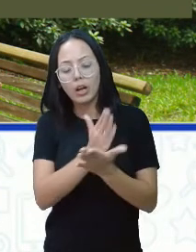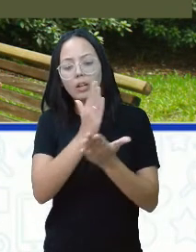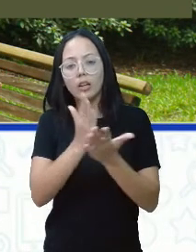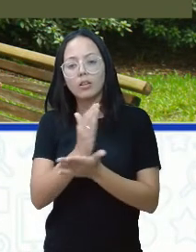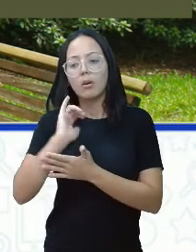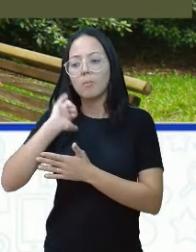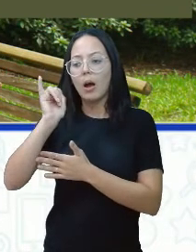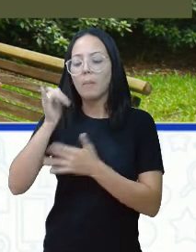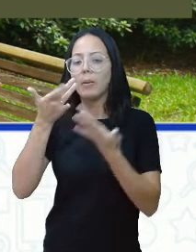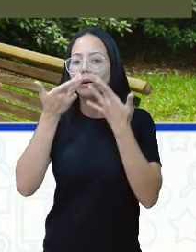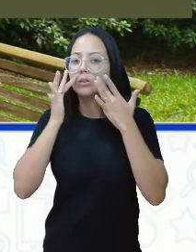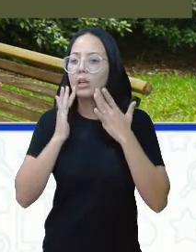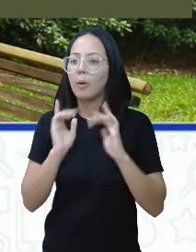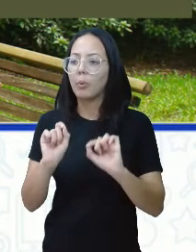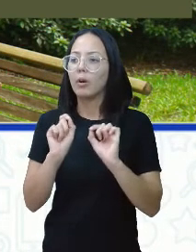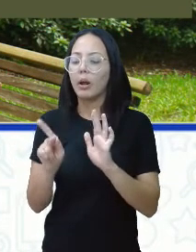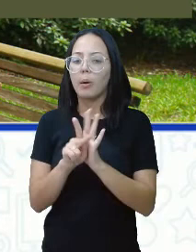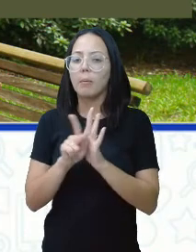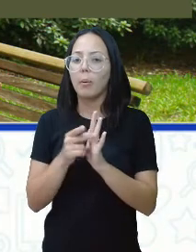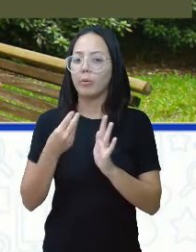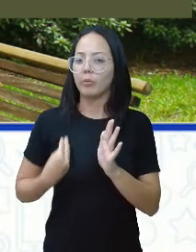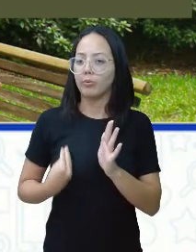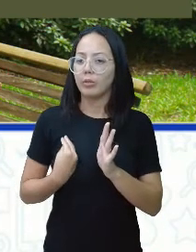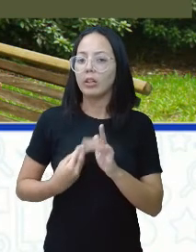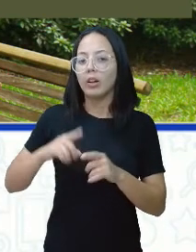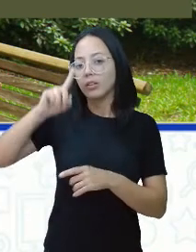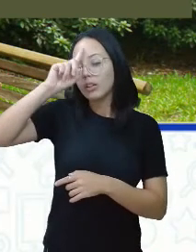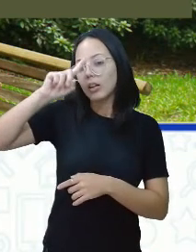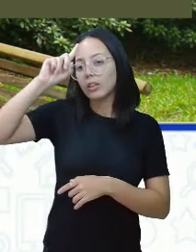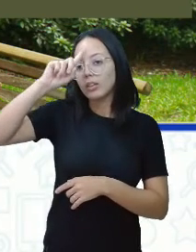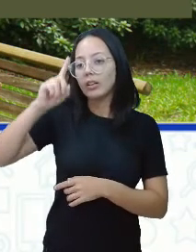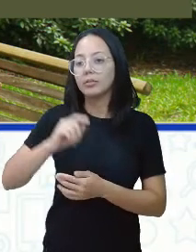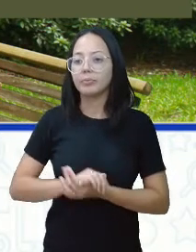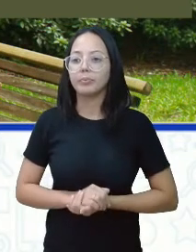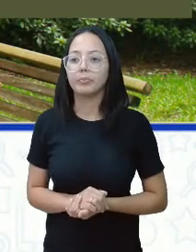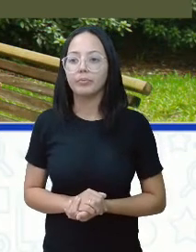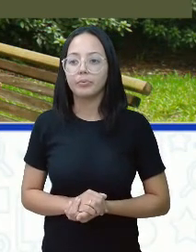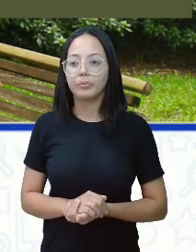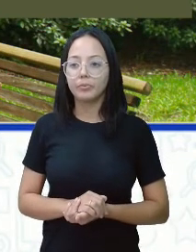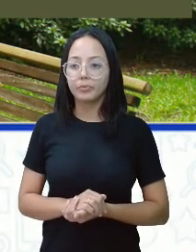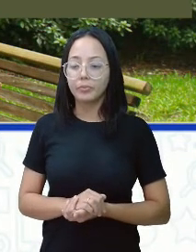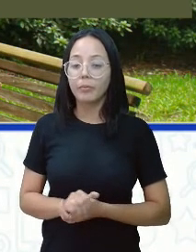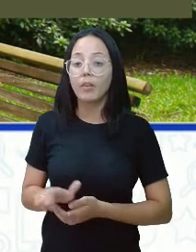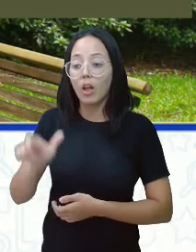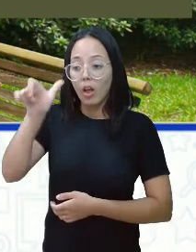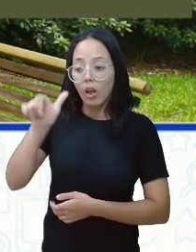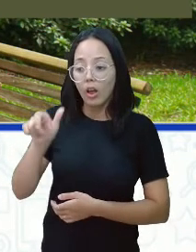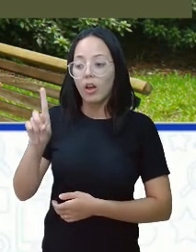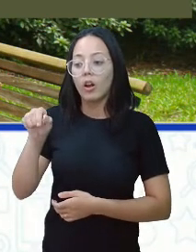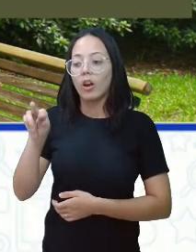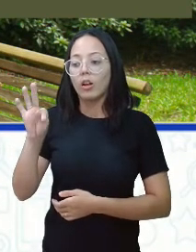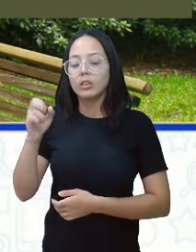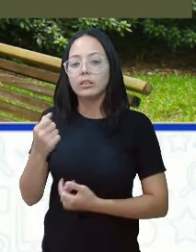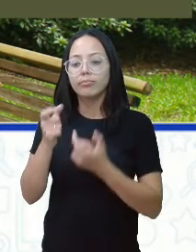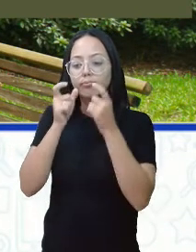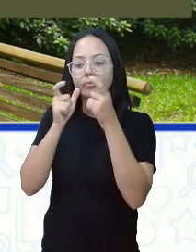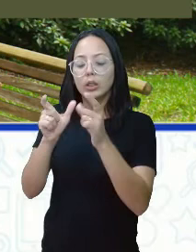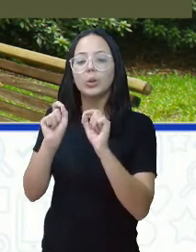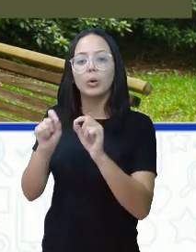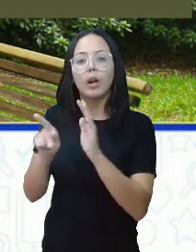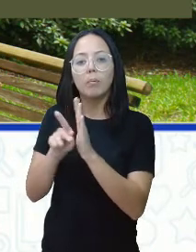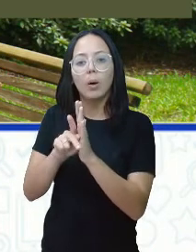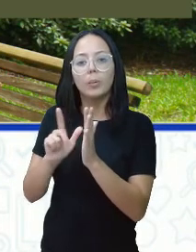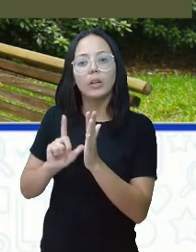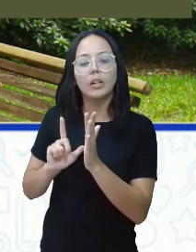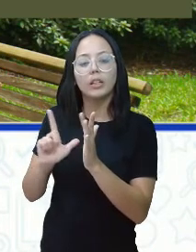narrava o drama da sua indigência e do dia a dia do Canindé. Dantas se interessou pelo fenômeno que tinha em mãos e